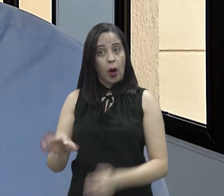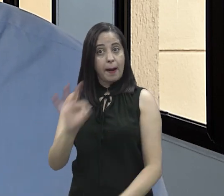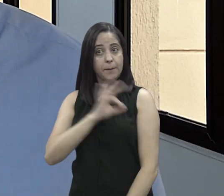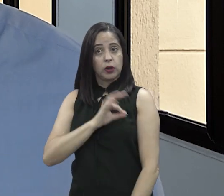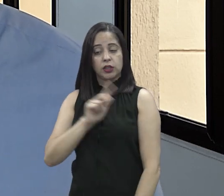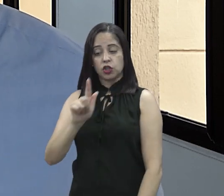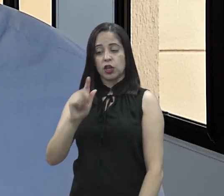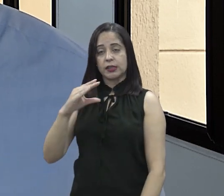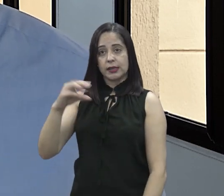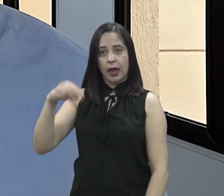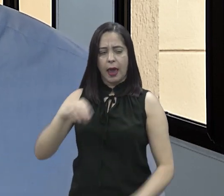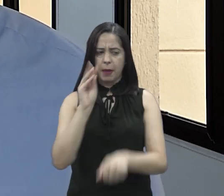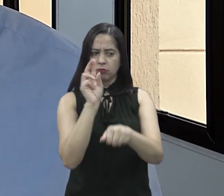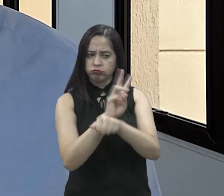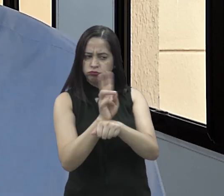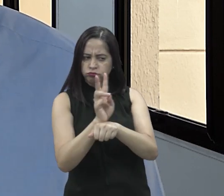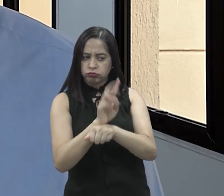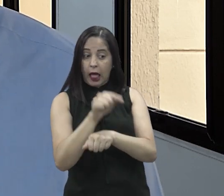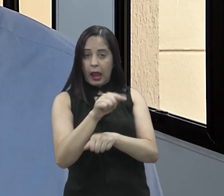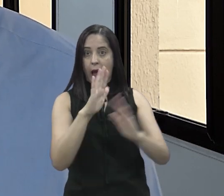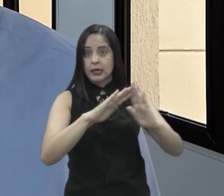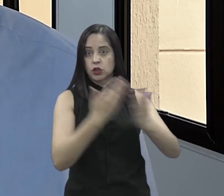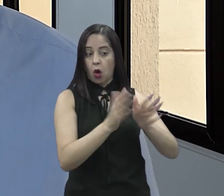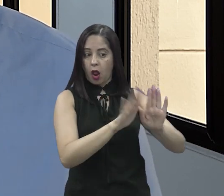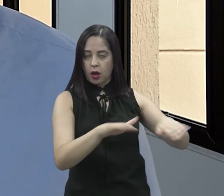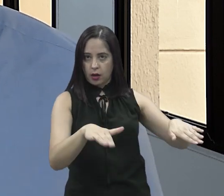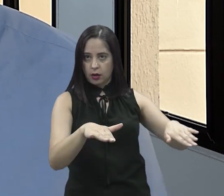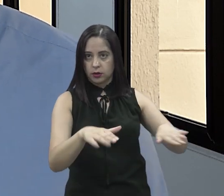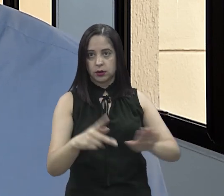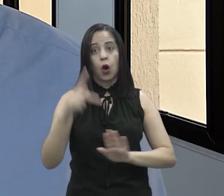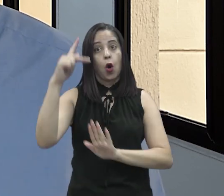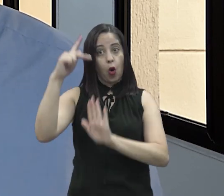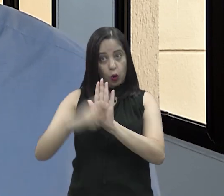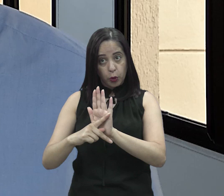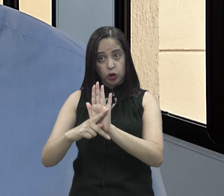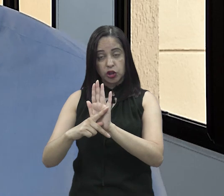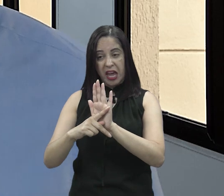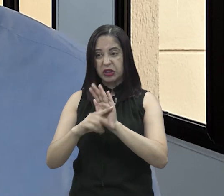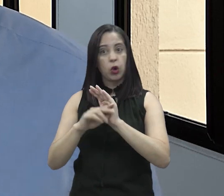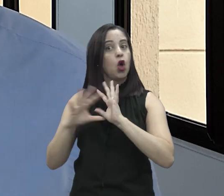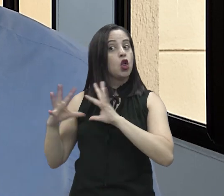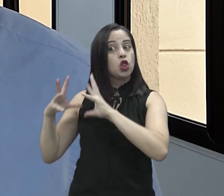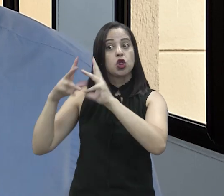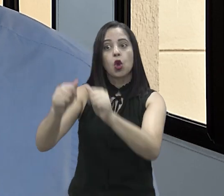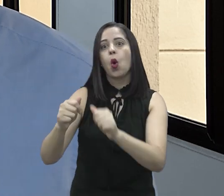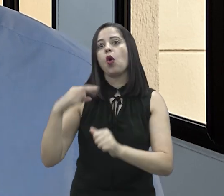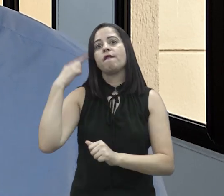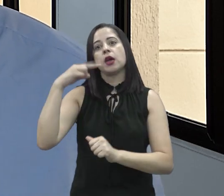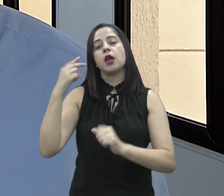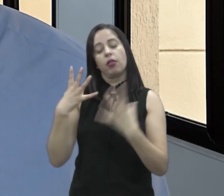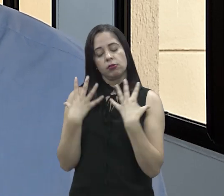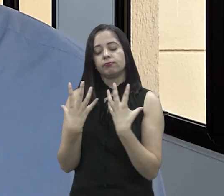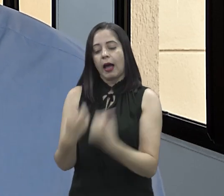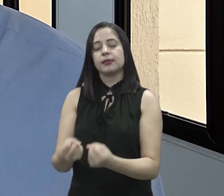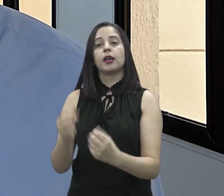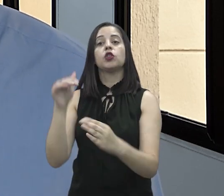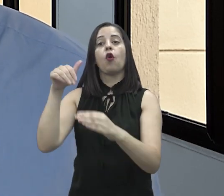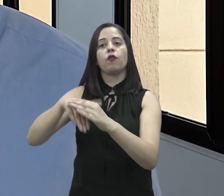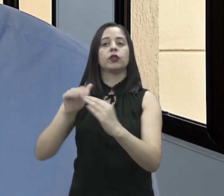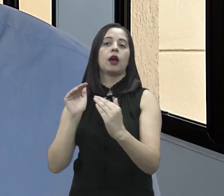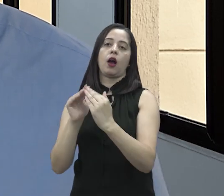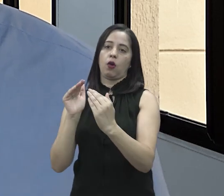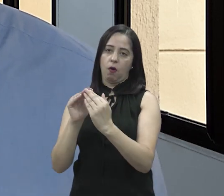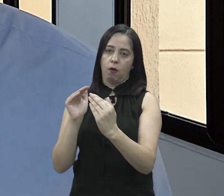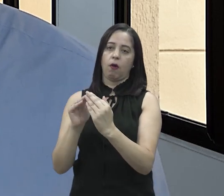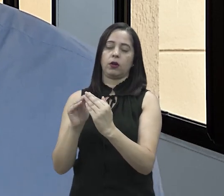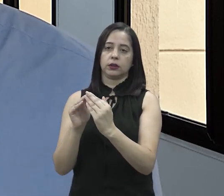em disponibilidade para cuidar das nossas crianças. Foi um projeto que foi votado por unanimidade e a gente tem a grata satisfação